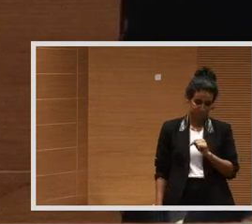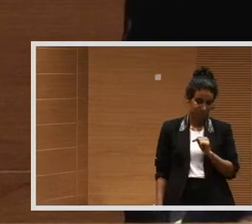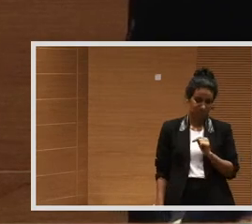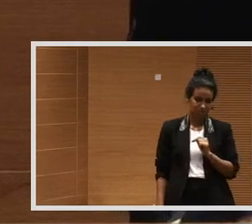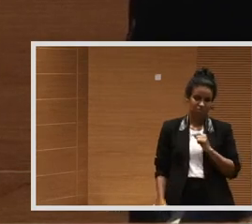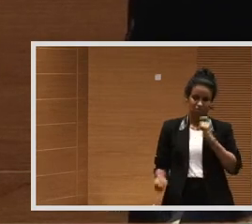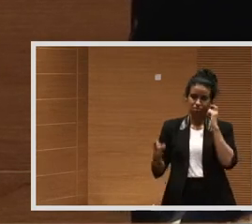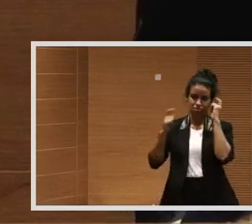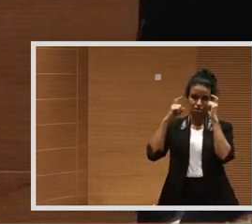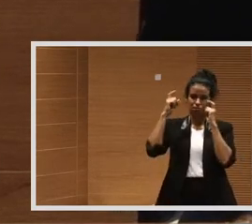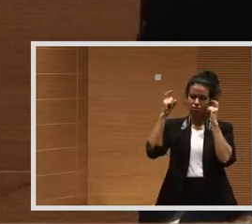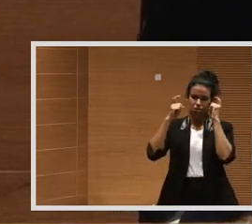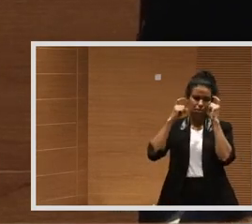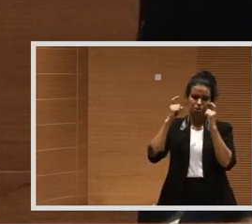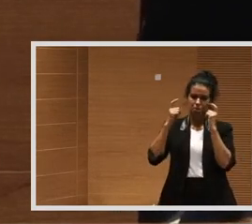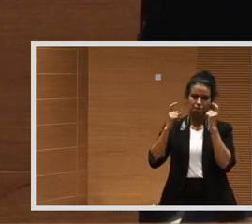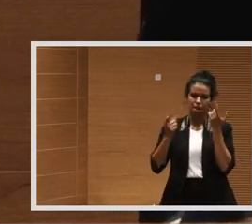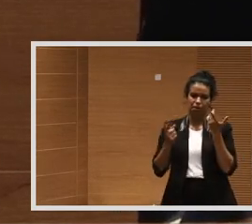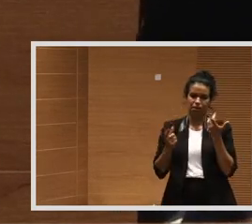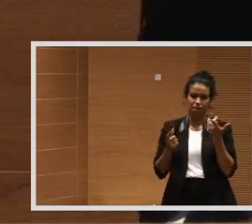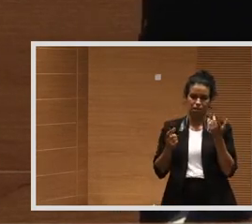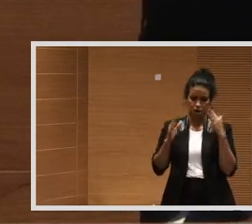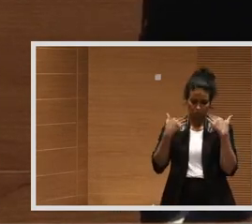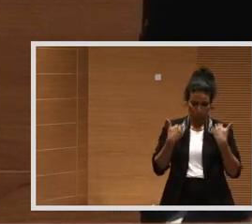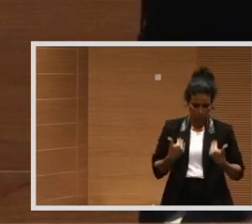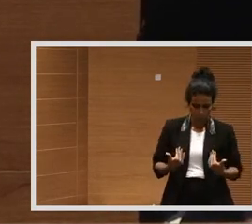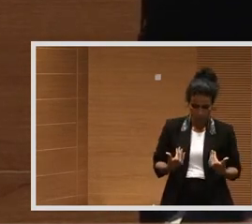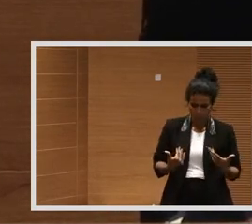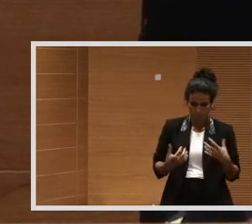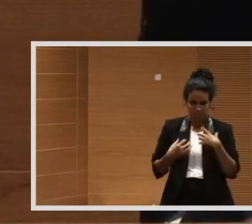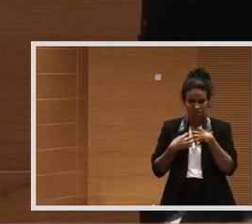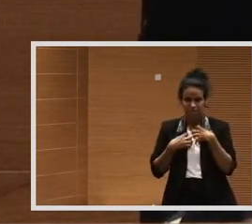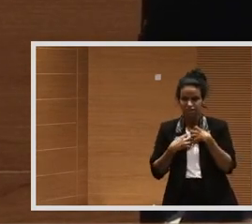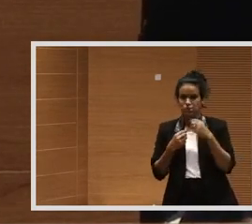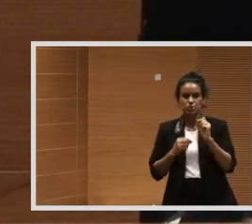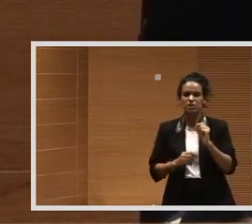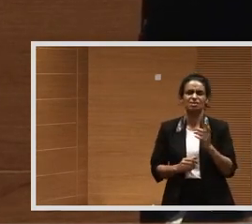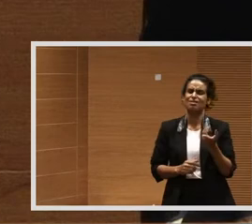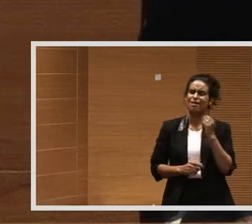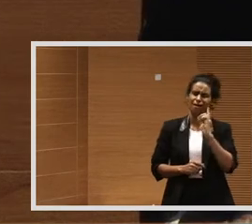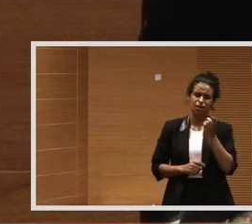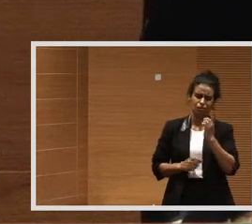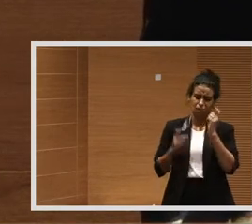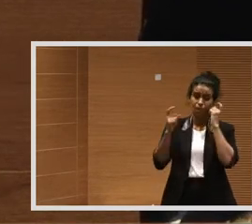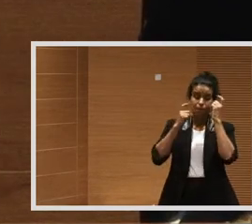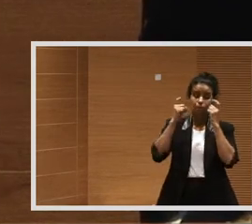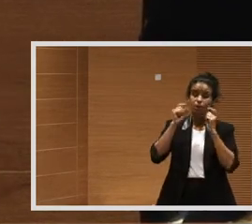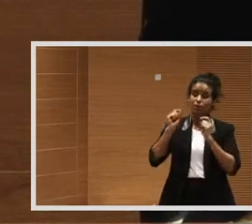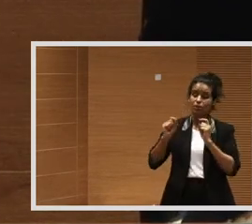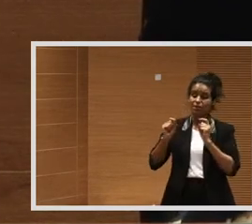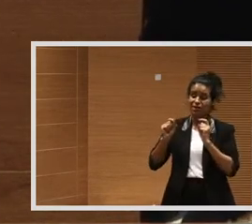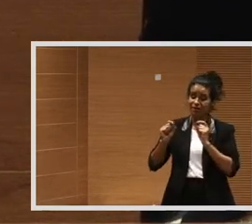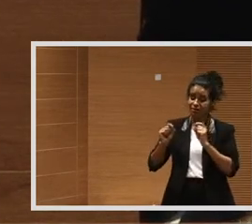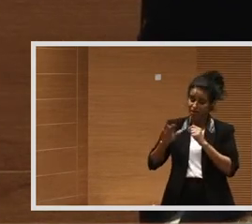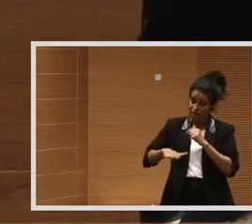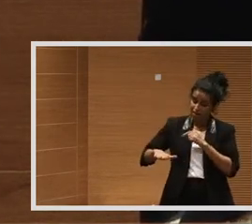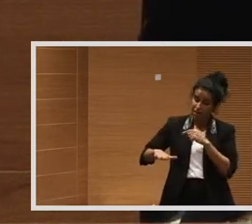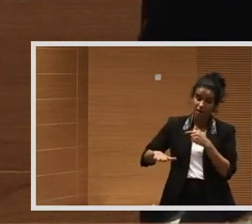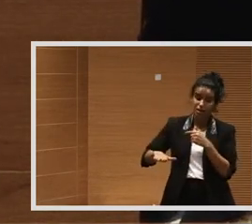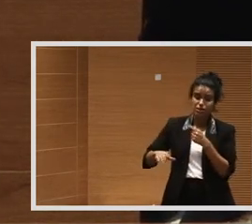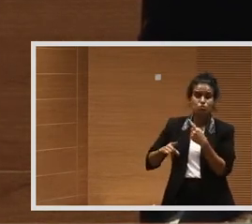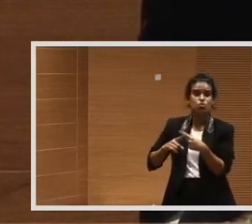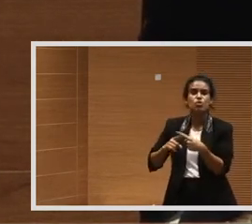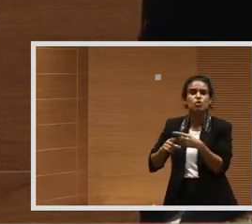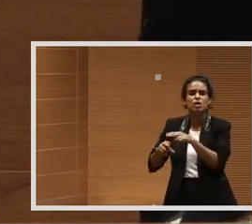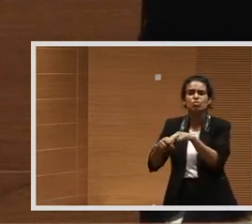estou preocupada com o sintoma. Não estou mesmo. Eu estou preocupada com a criança e por que ela está sofrendo.